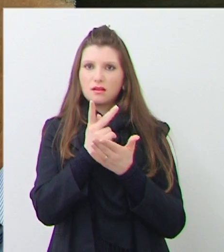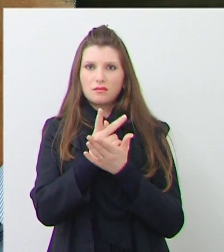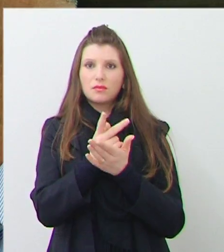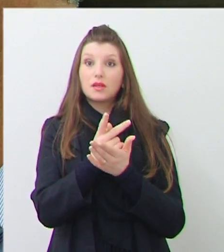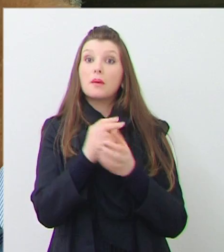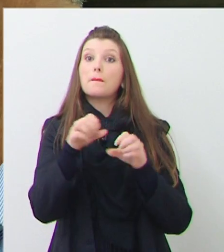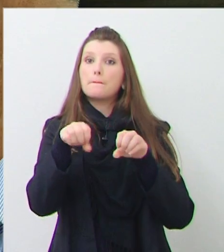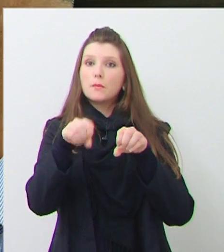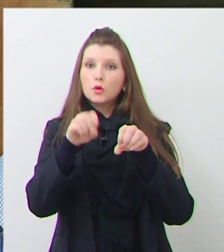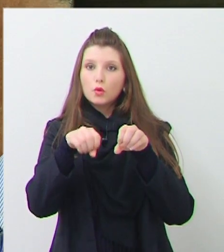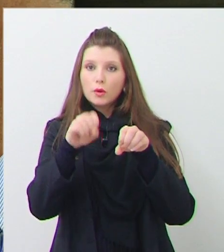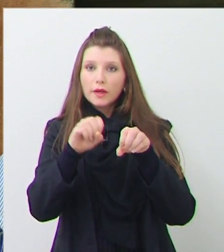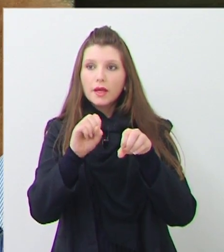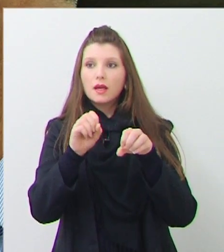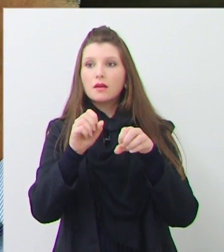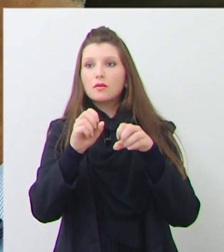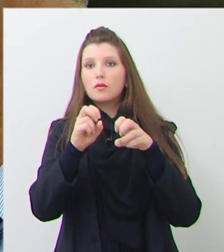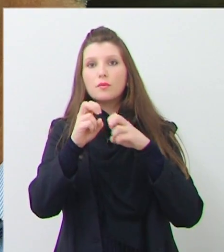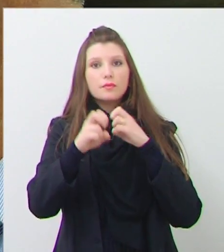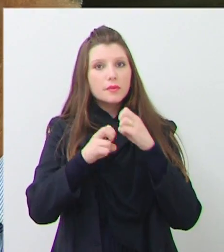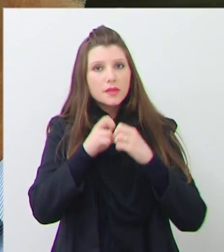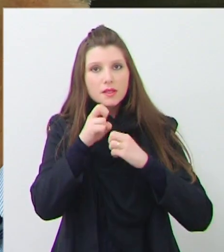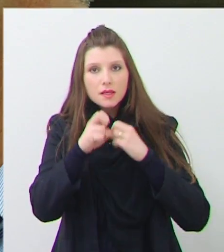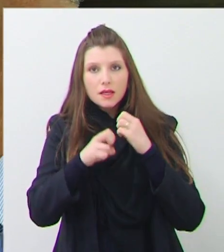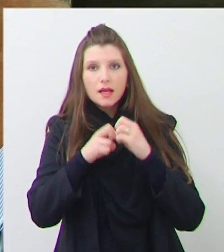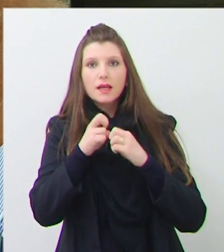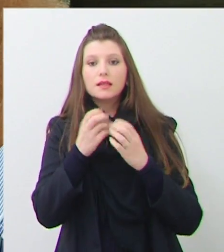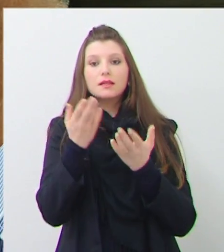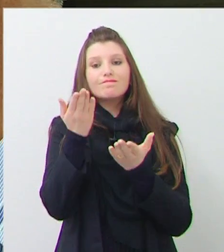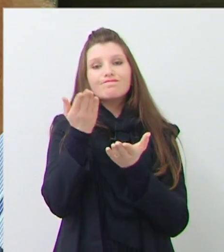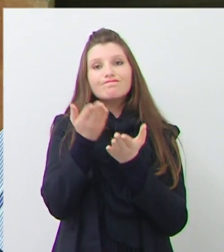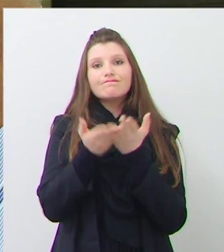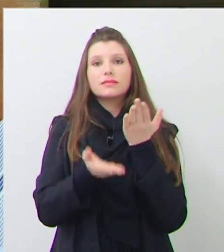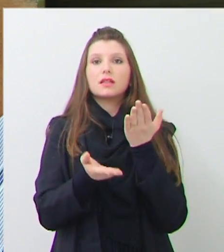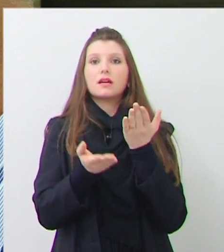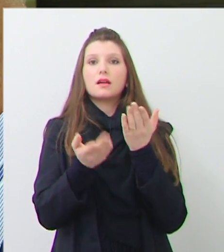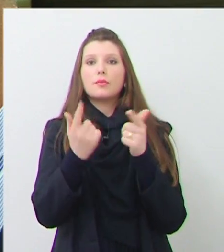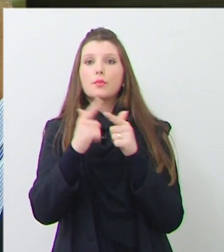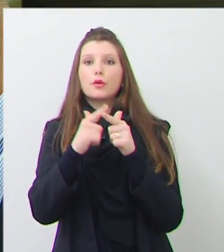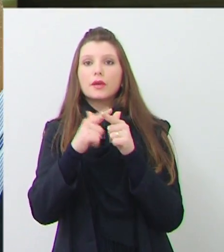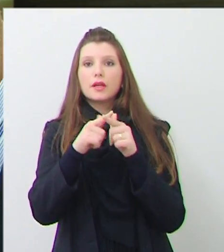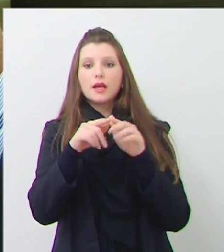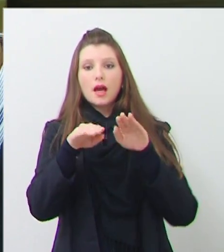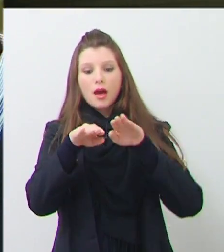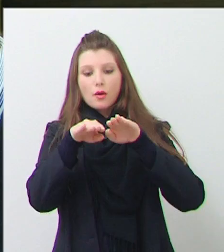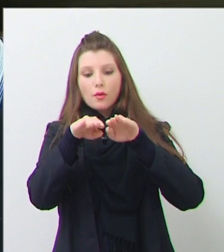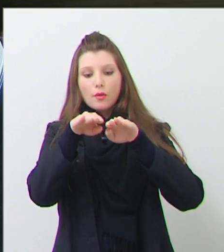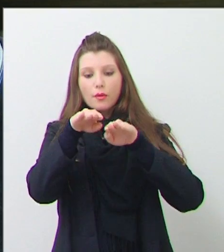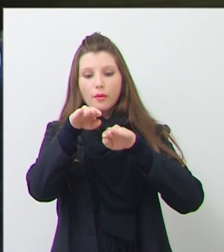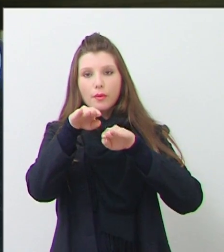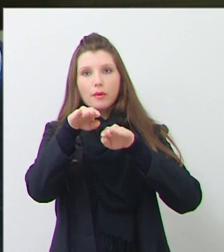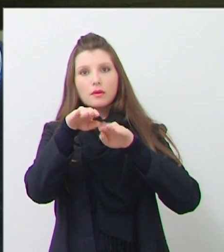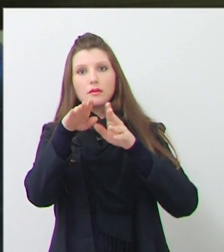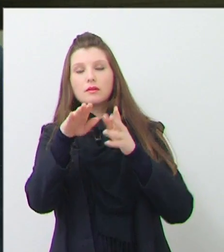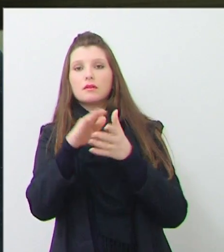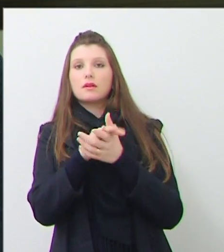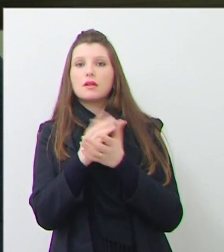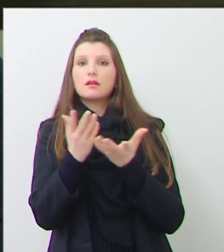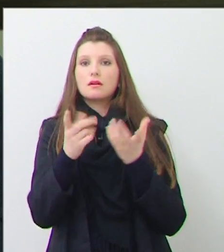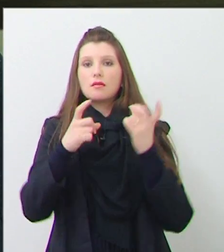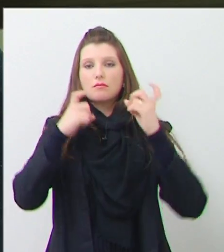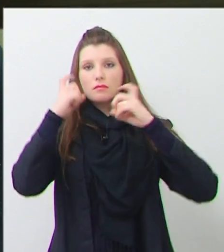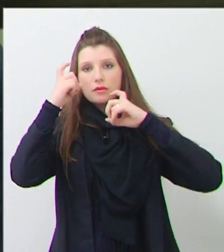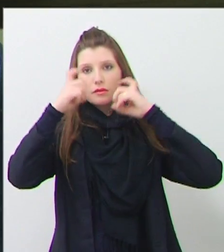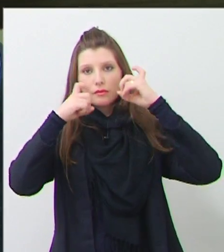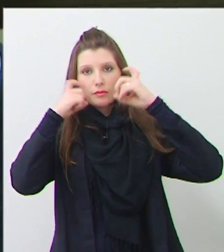motoqueiro e ciclista, que caem pelo fato de o trilho estar acima da camada de asfalto. Então, essa é a preocupação